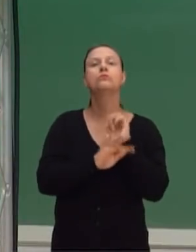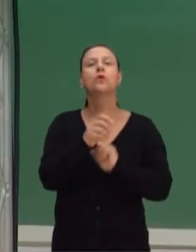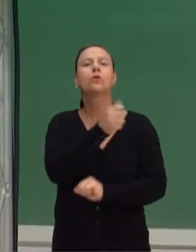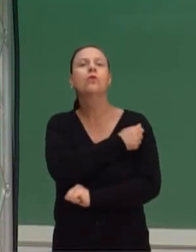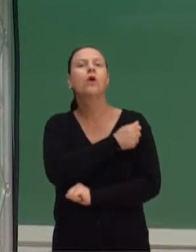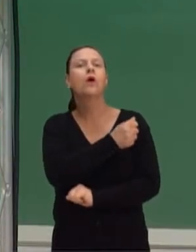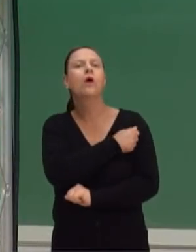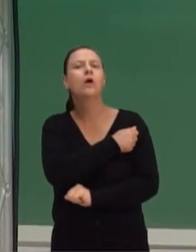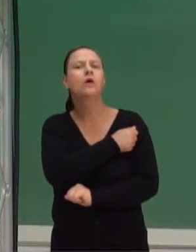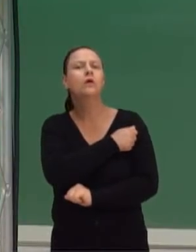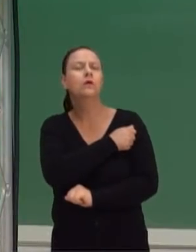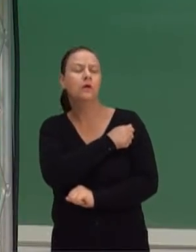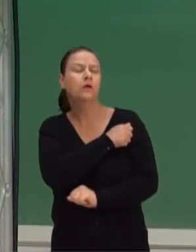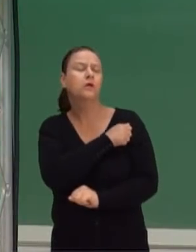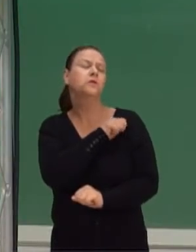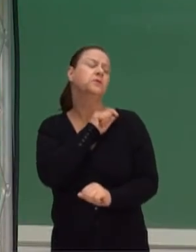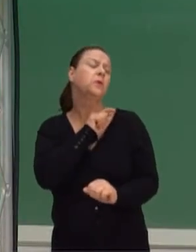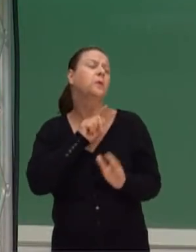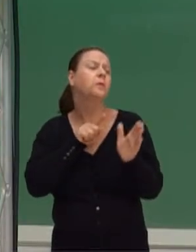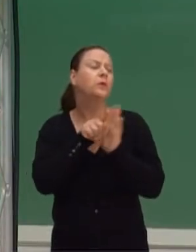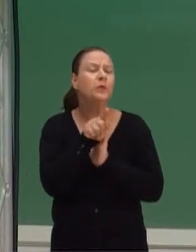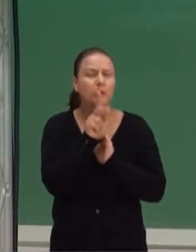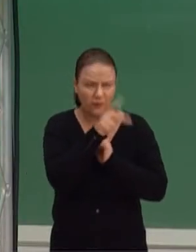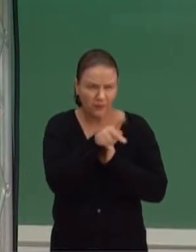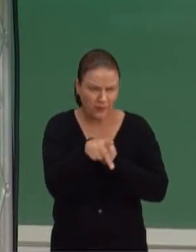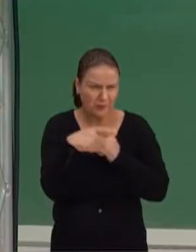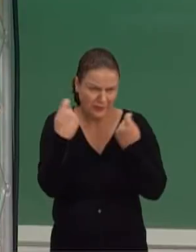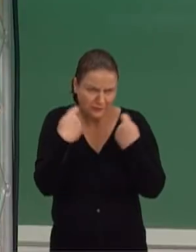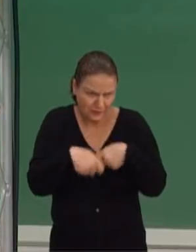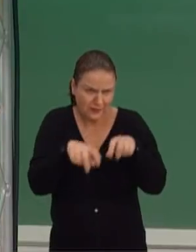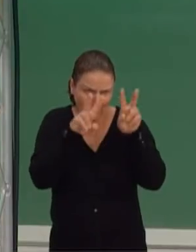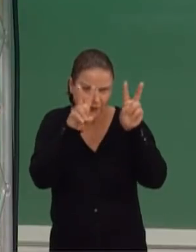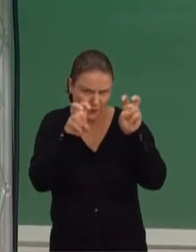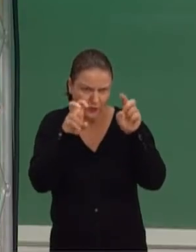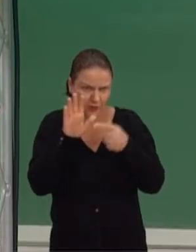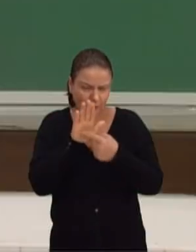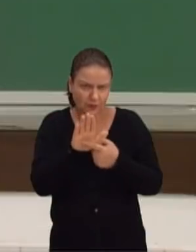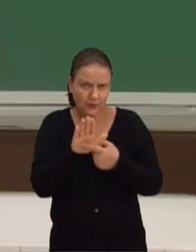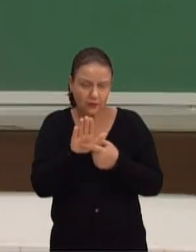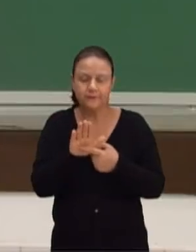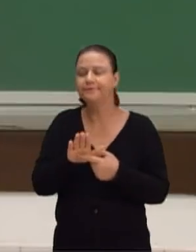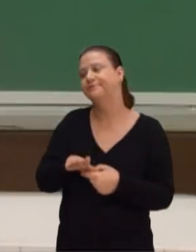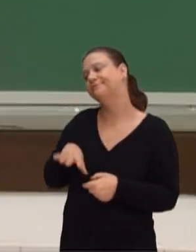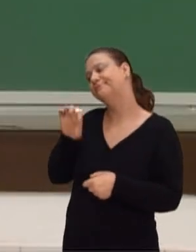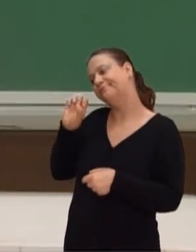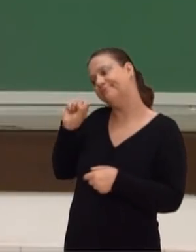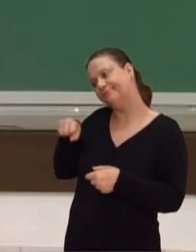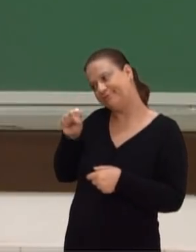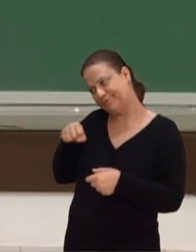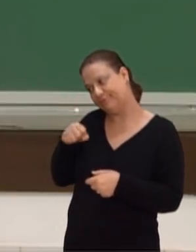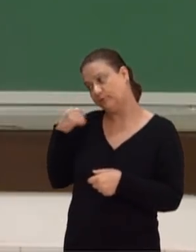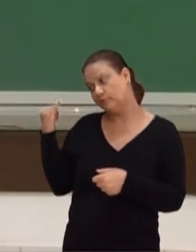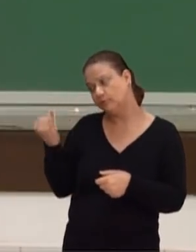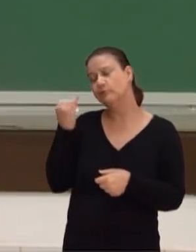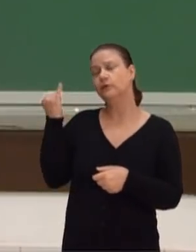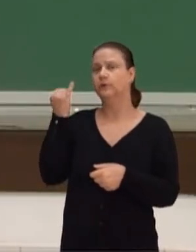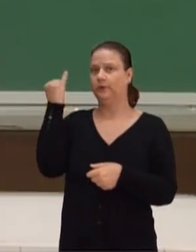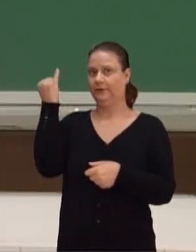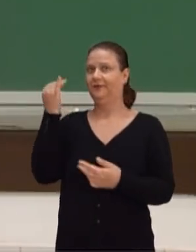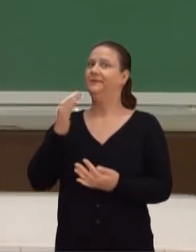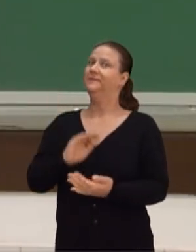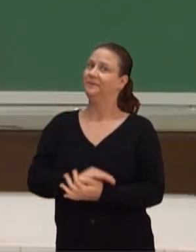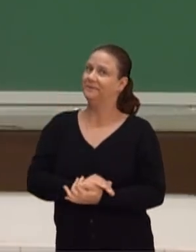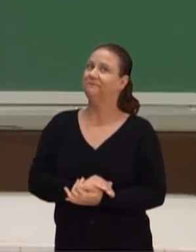perguntam, professora, tem que ter título? O título é importante? Sim, muito importante.